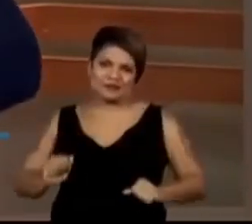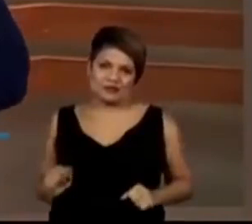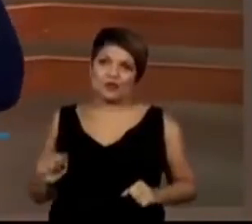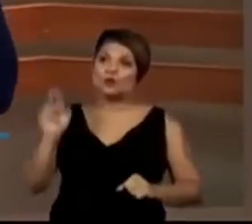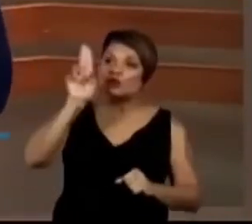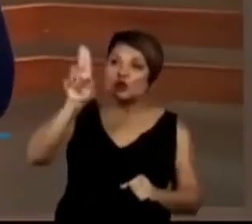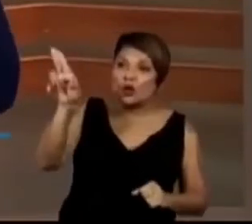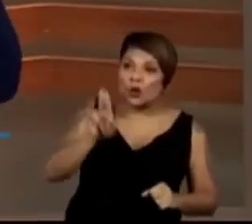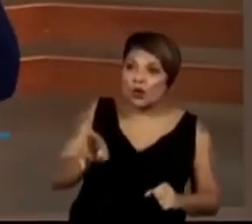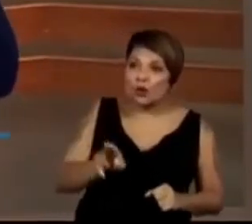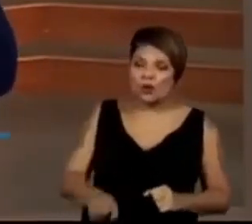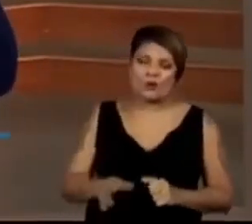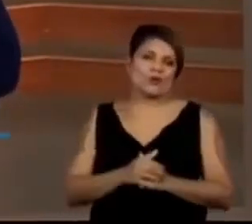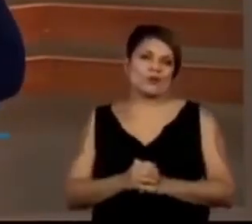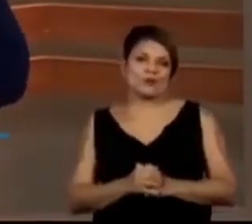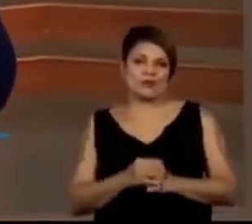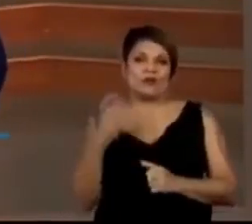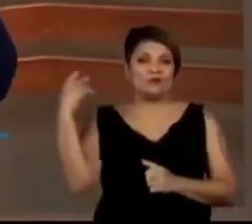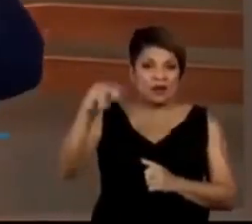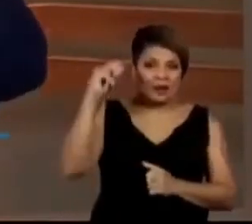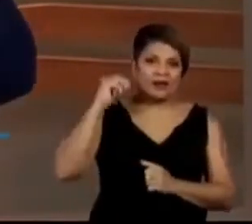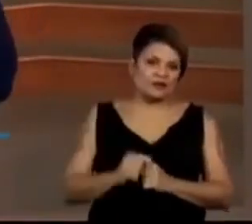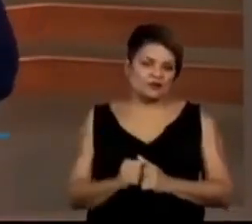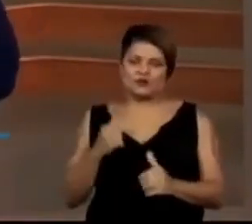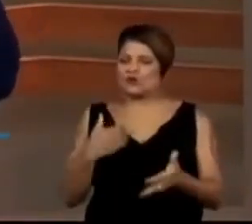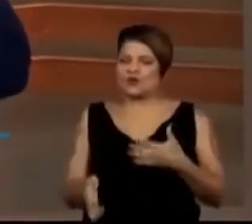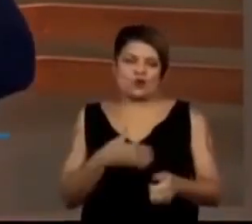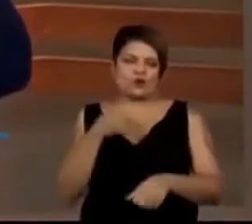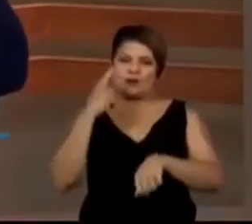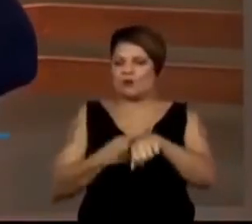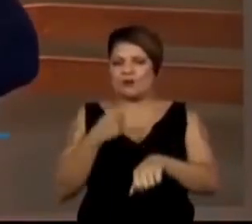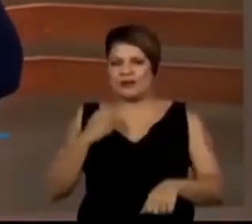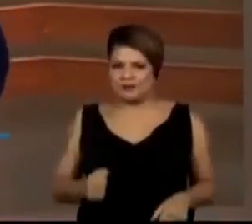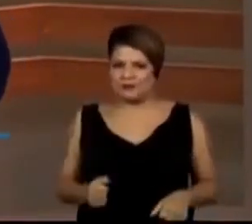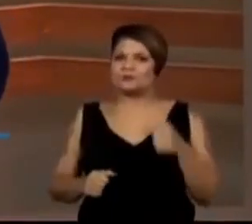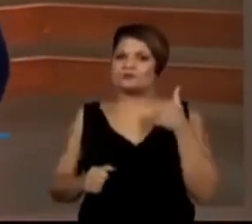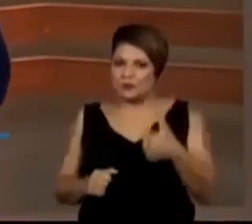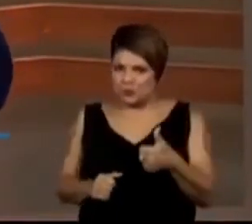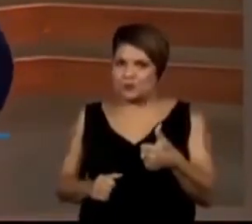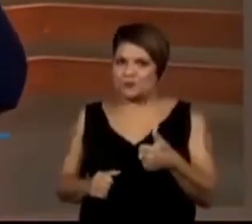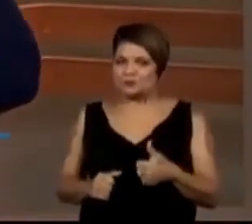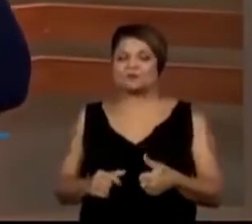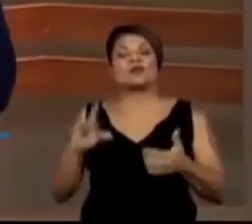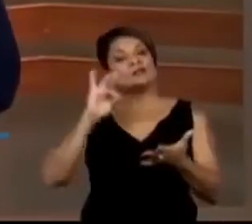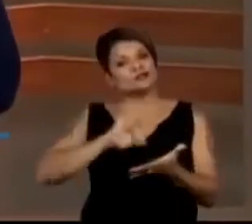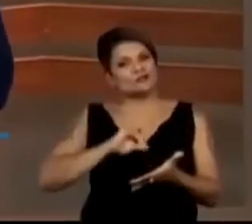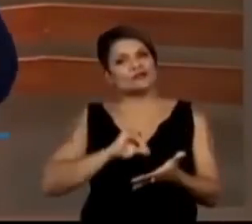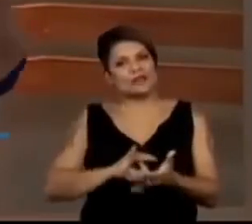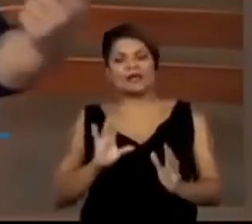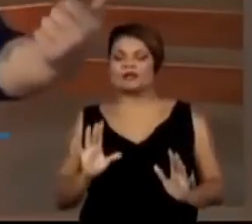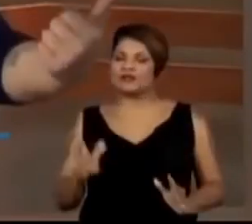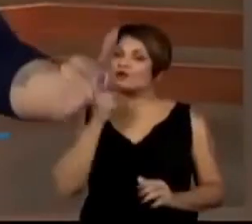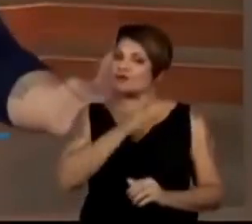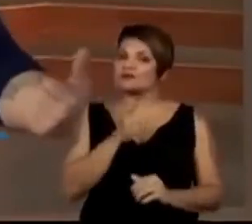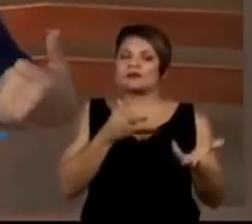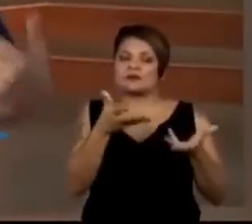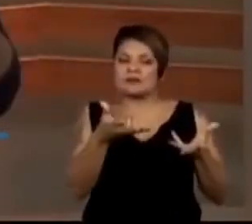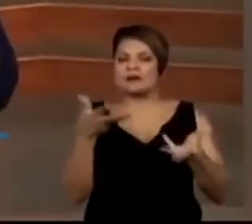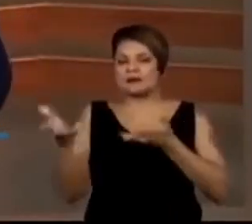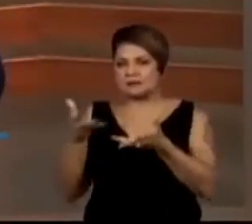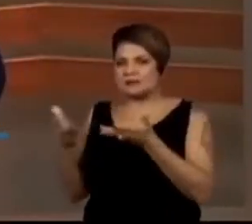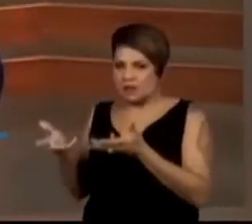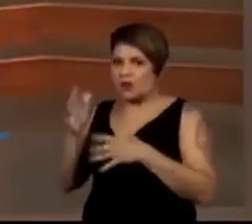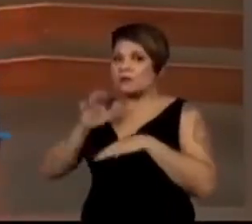nome de que está escrevendo, então é a partir do valendo, não é a qualquer momento, para que a gente consiga de verdade trazer a interação e fazer